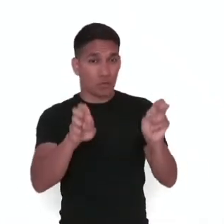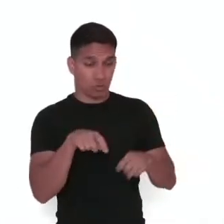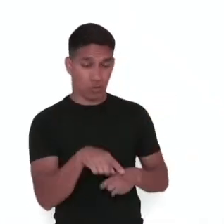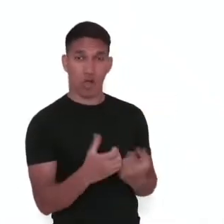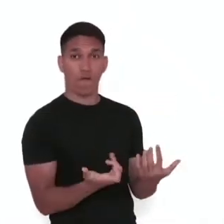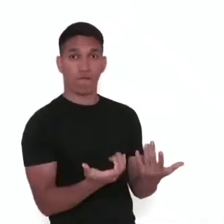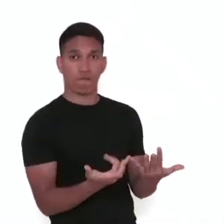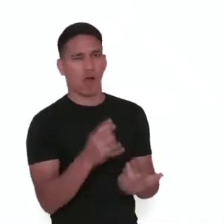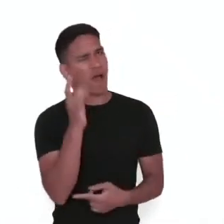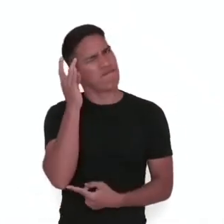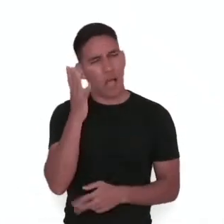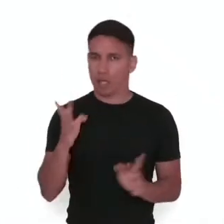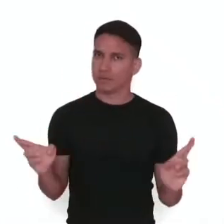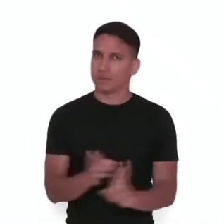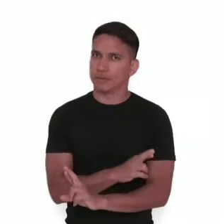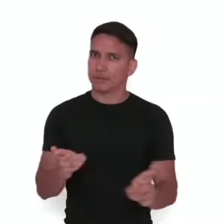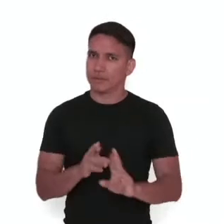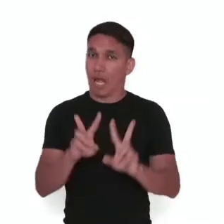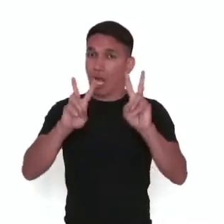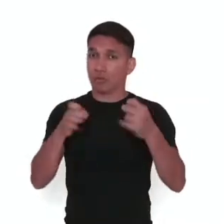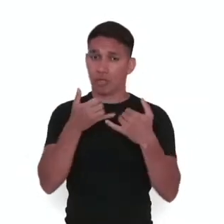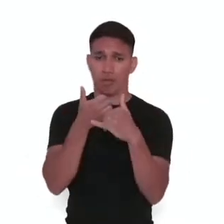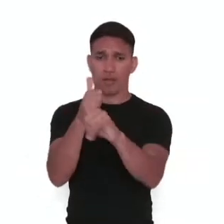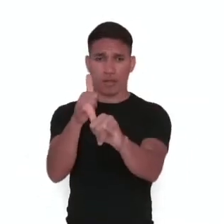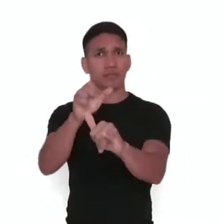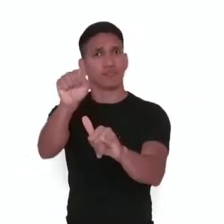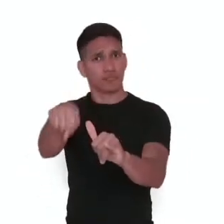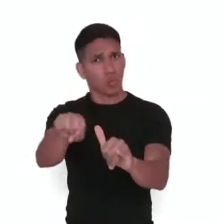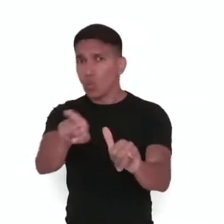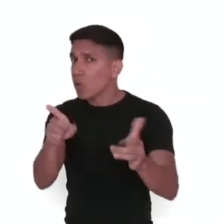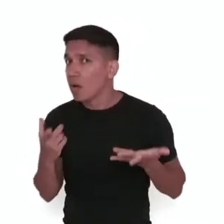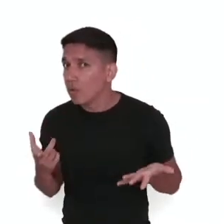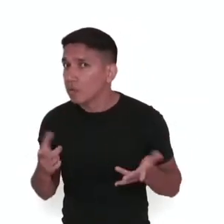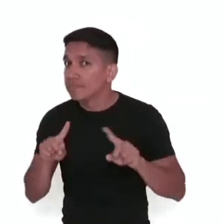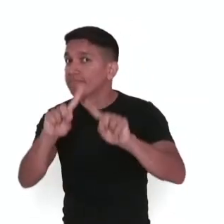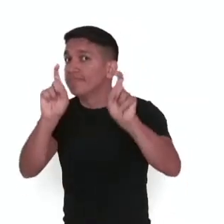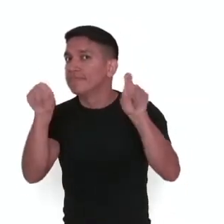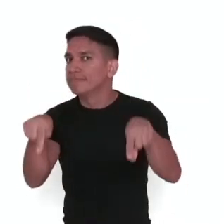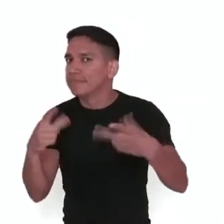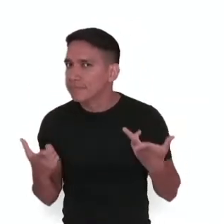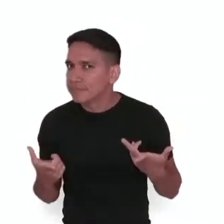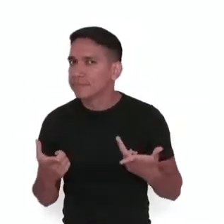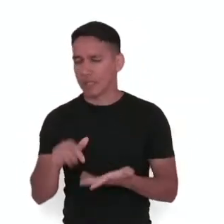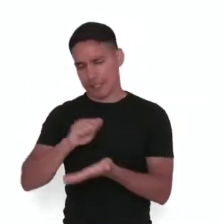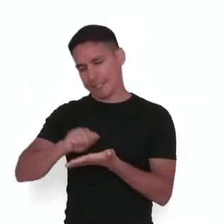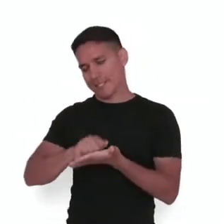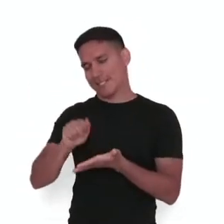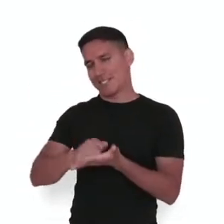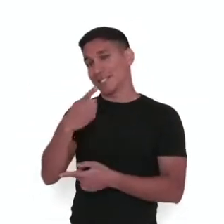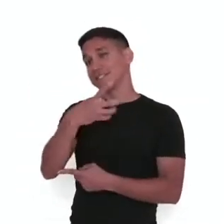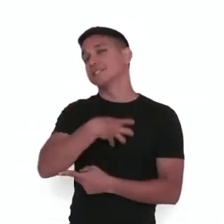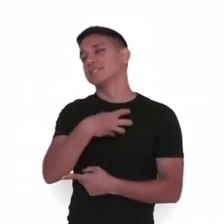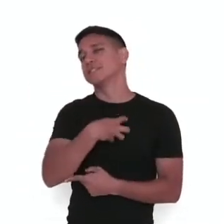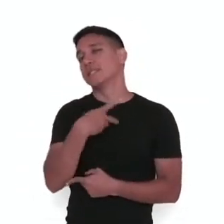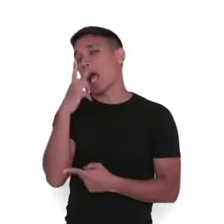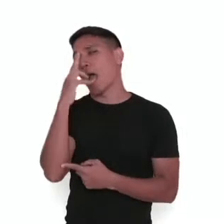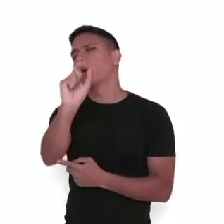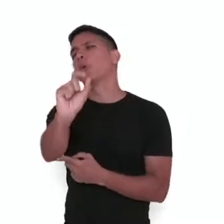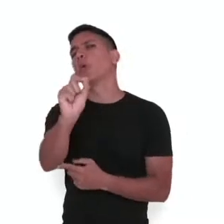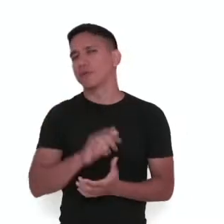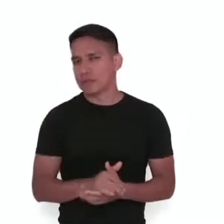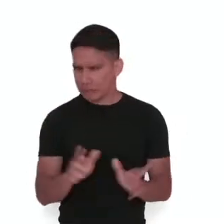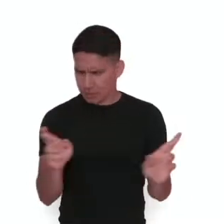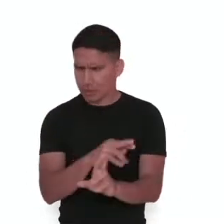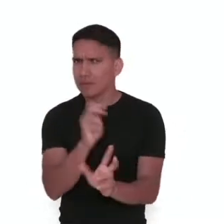é fácil relacionar com a energia? Sim ou não? Em algumas linhas, descreva essa relação, ou